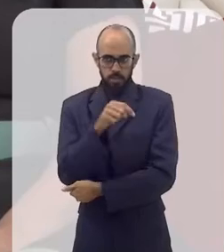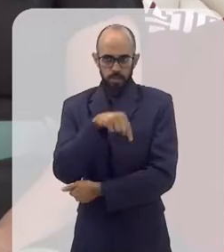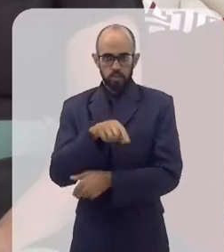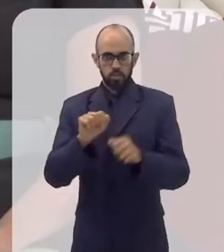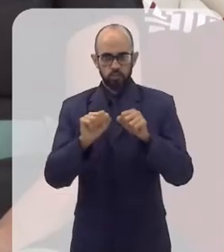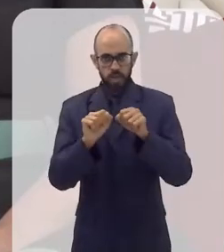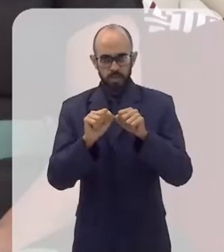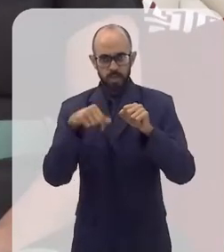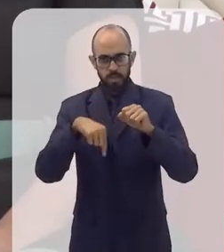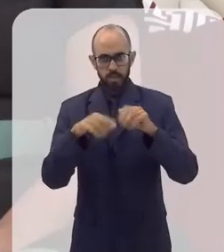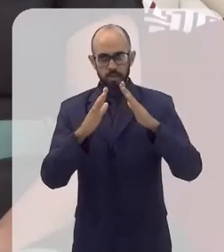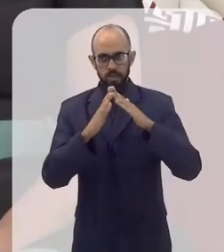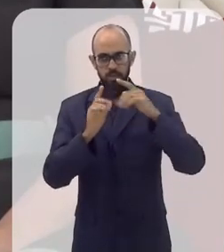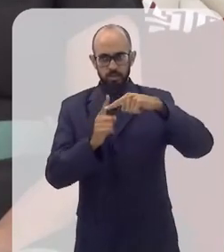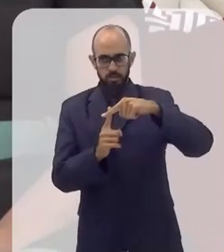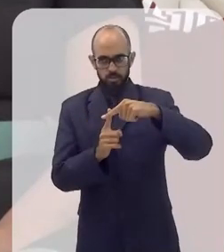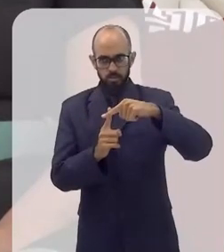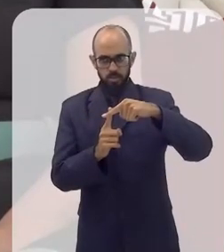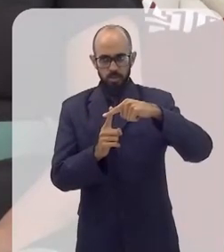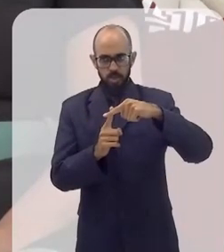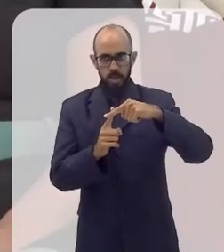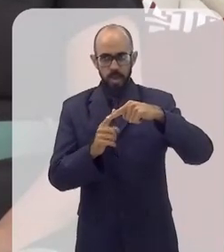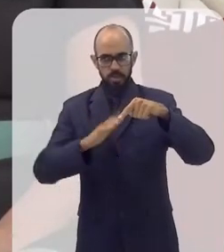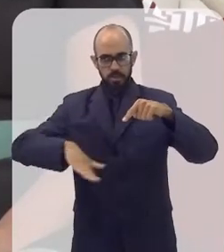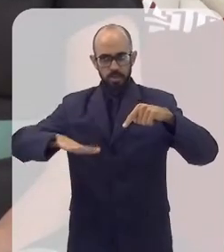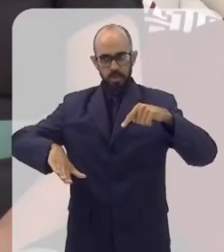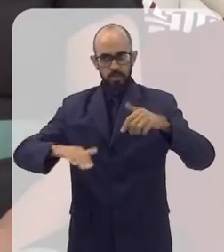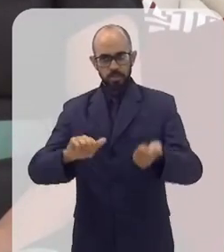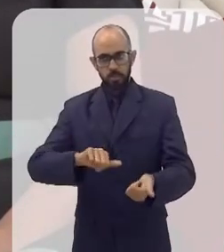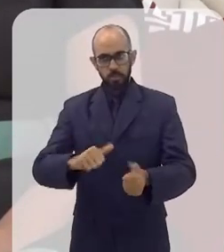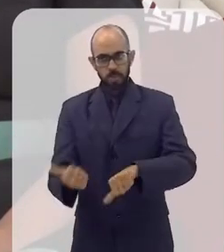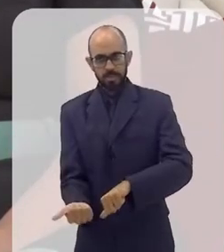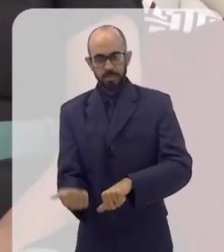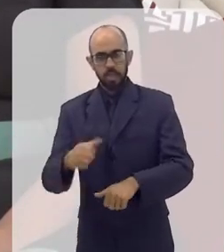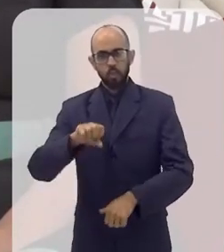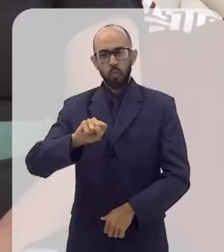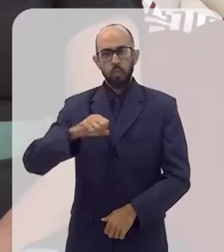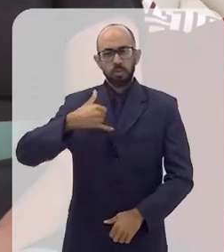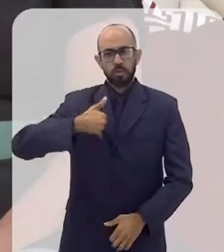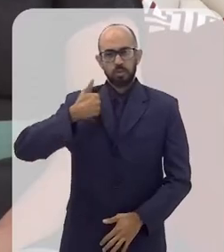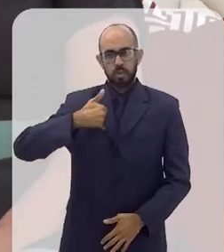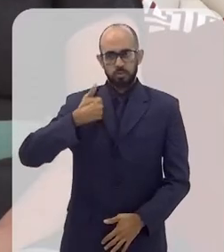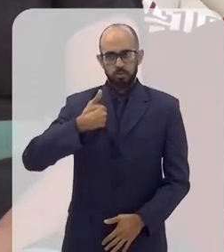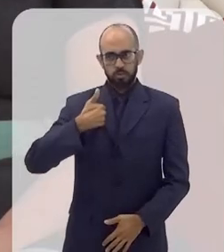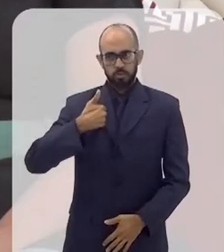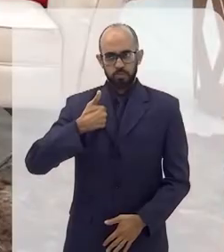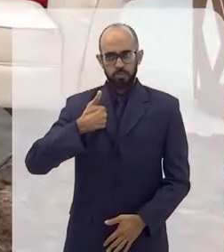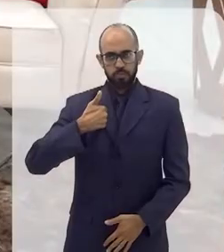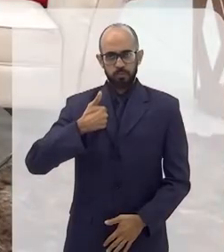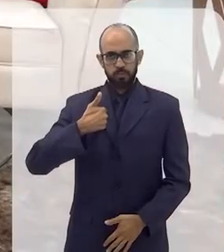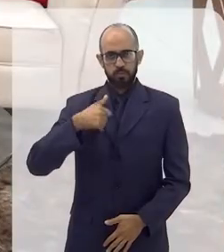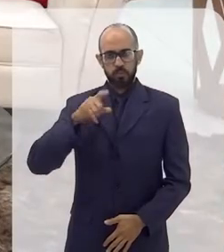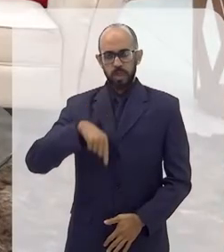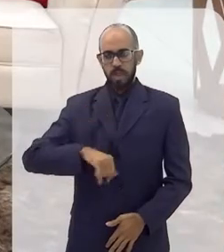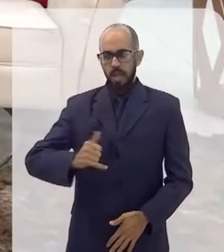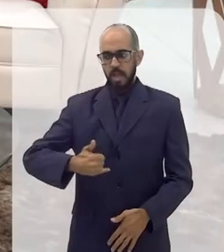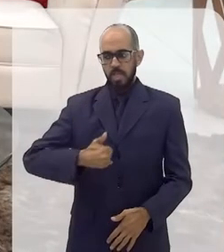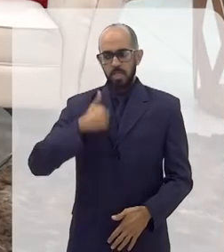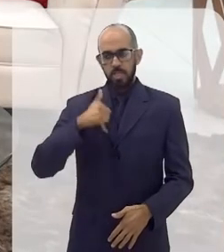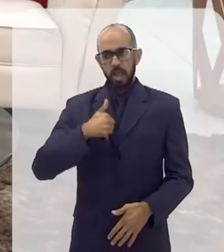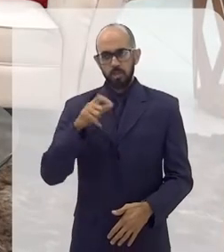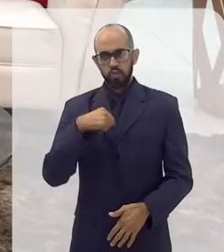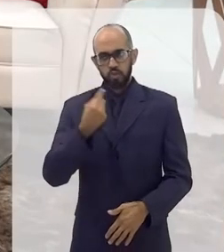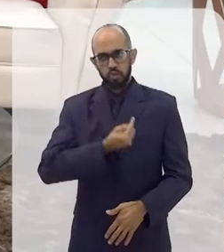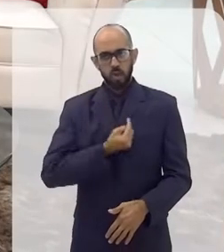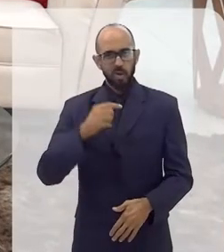é realizada nessas capelas. As crianças são batizadas aqui na igreja aos 8 anos de idade, que é uma